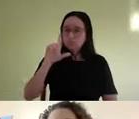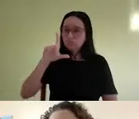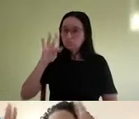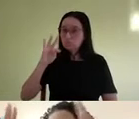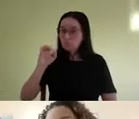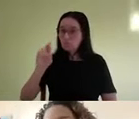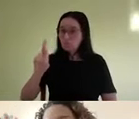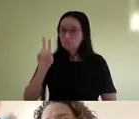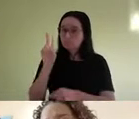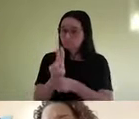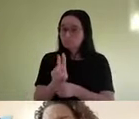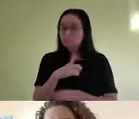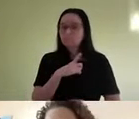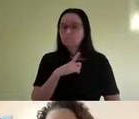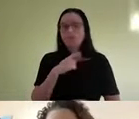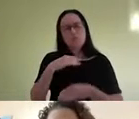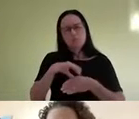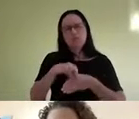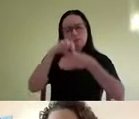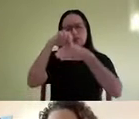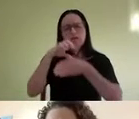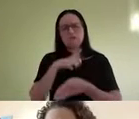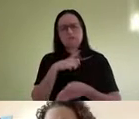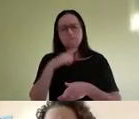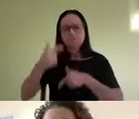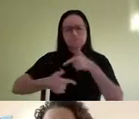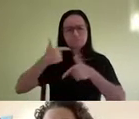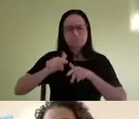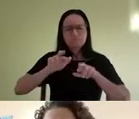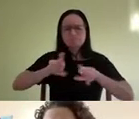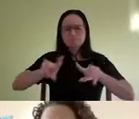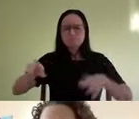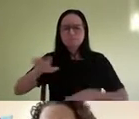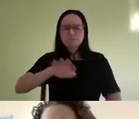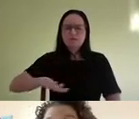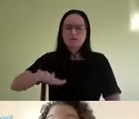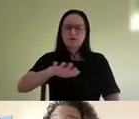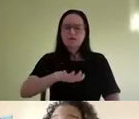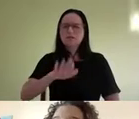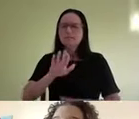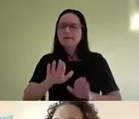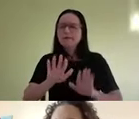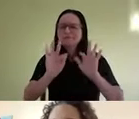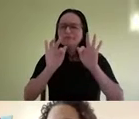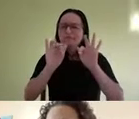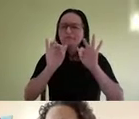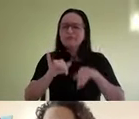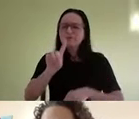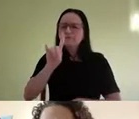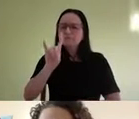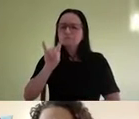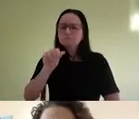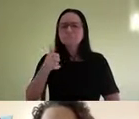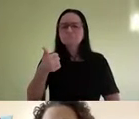o meu papel hoje é de liderança em determinadas áreas, mas no final do dia eu sou uma consultora de